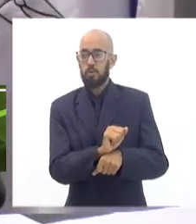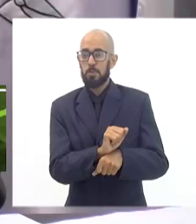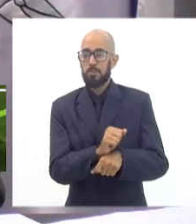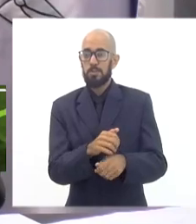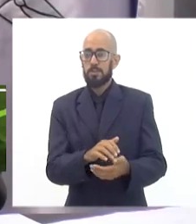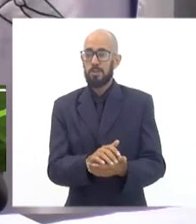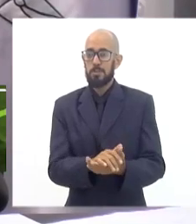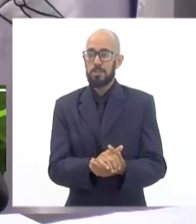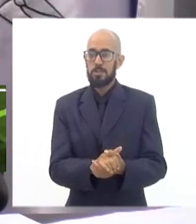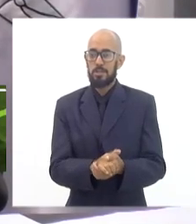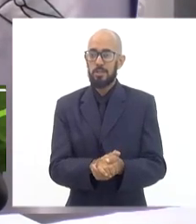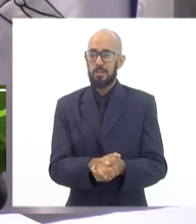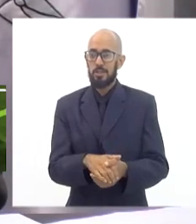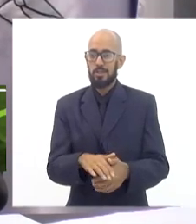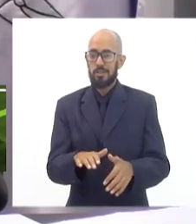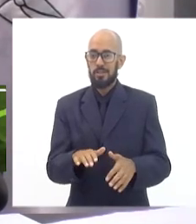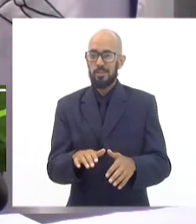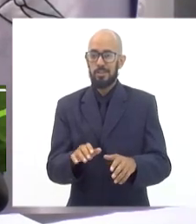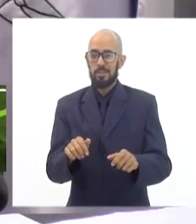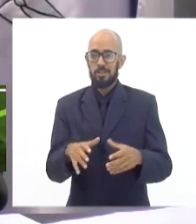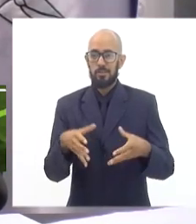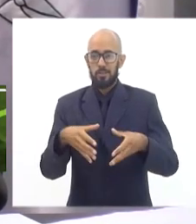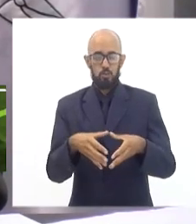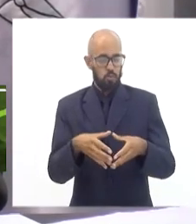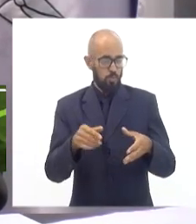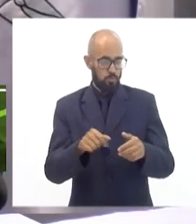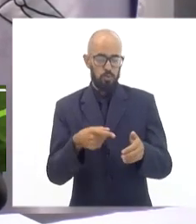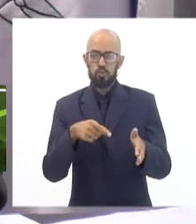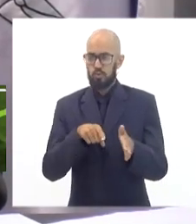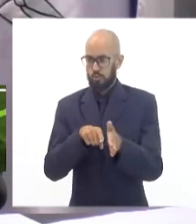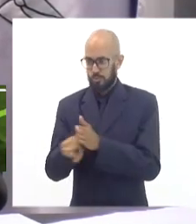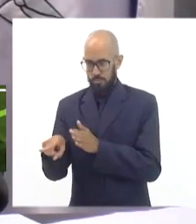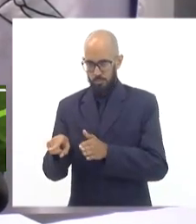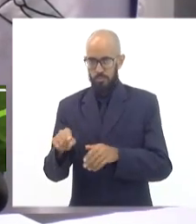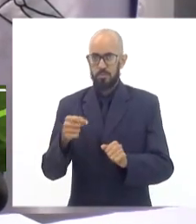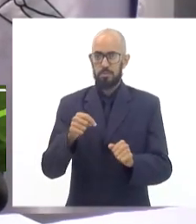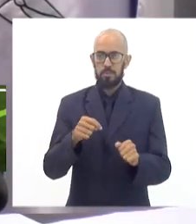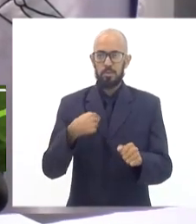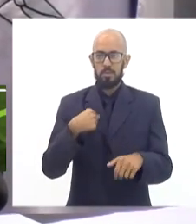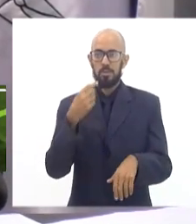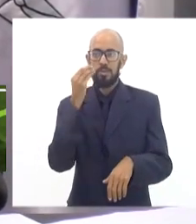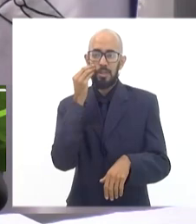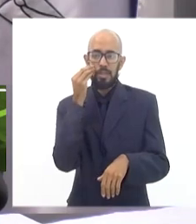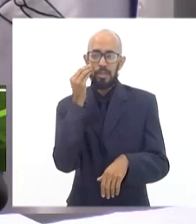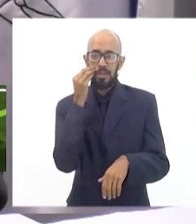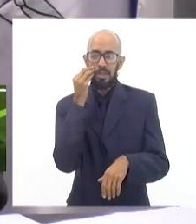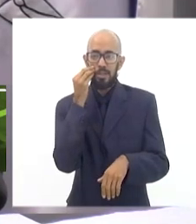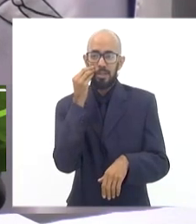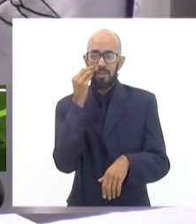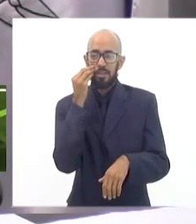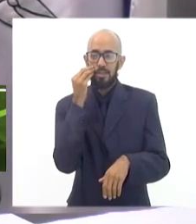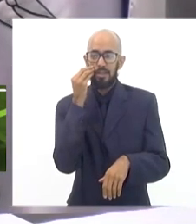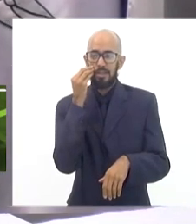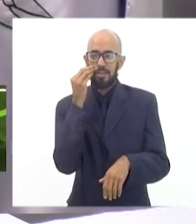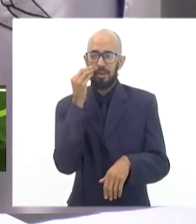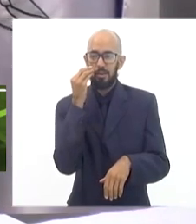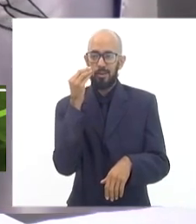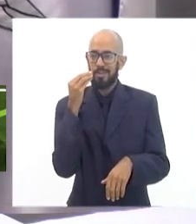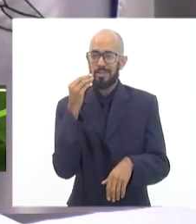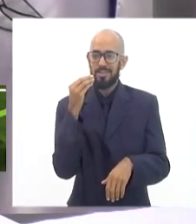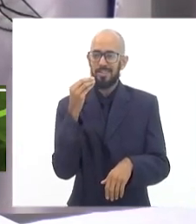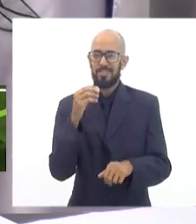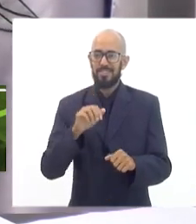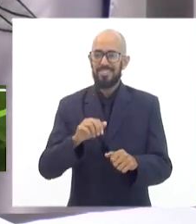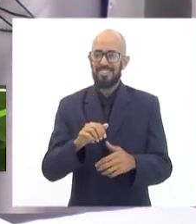elenco de questões e eu procurei gravar o que o secretário é que